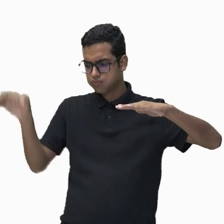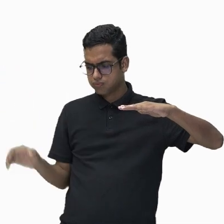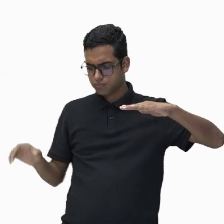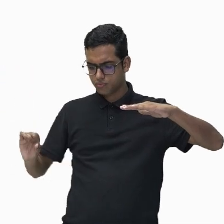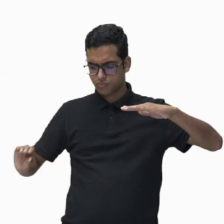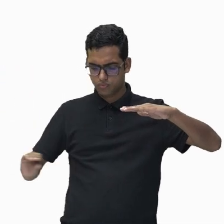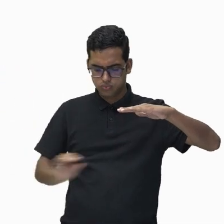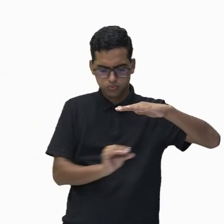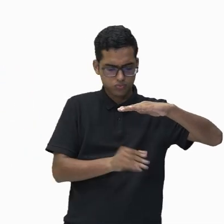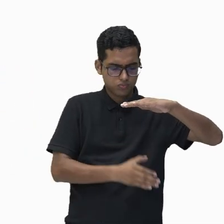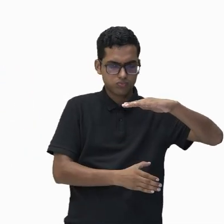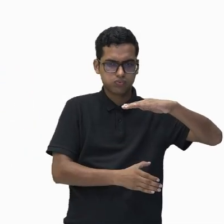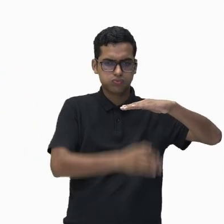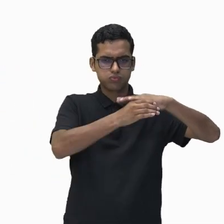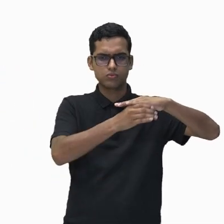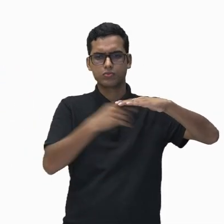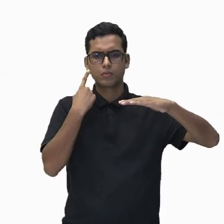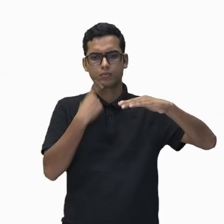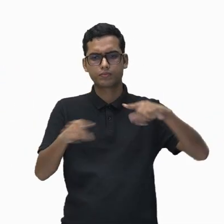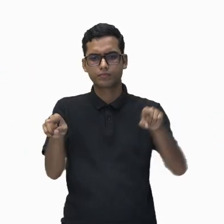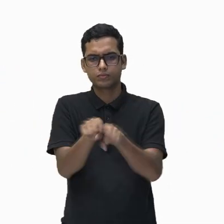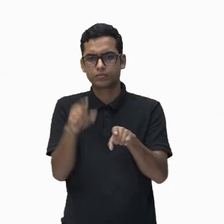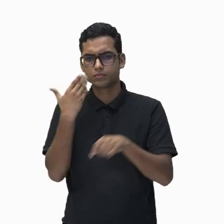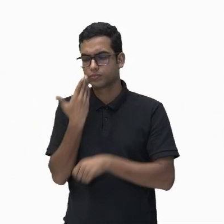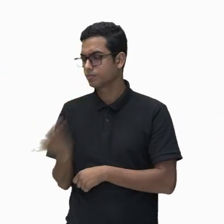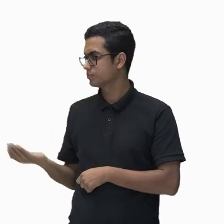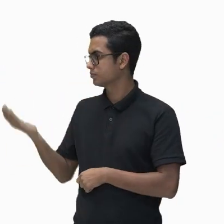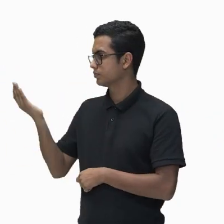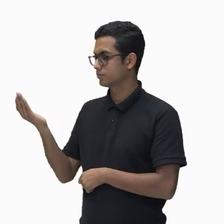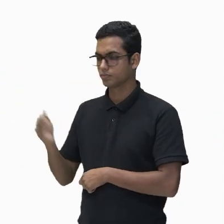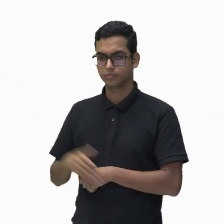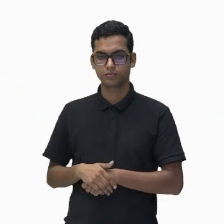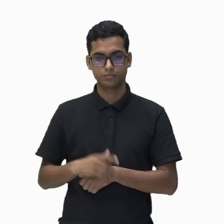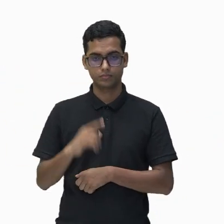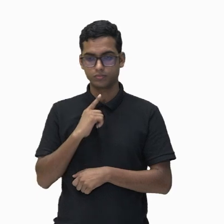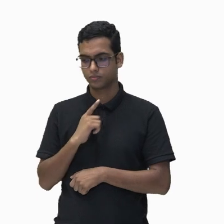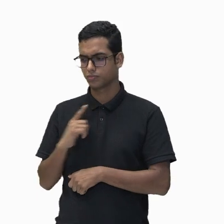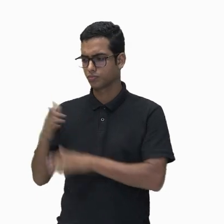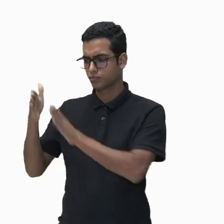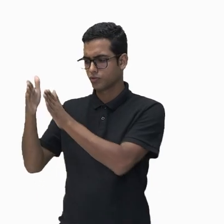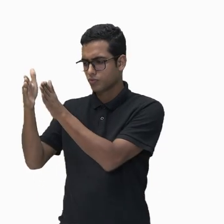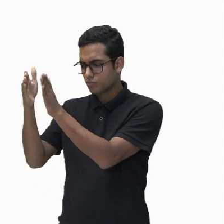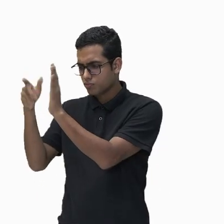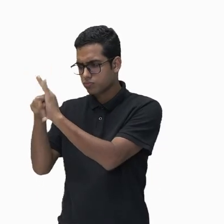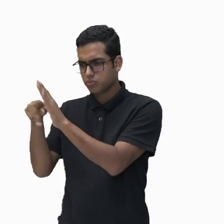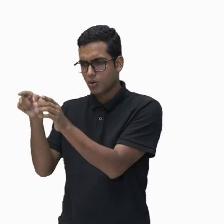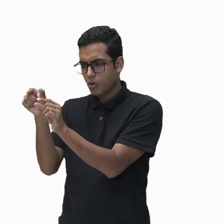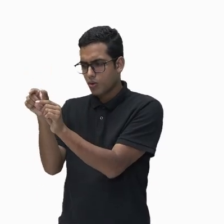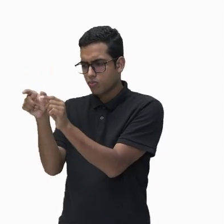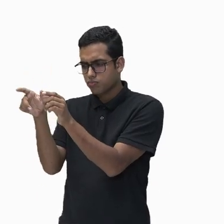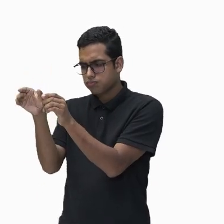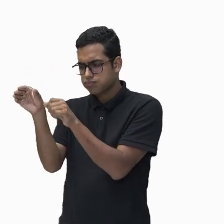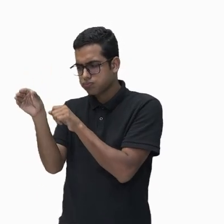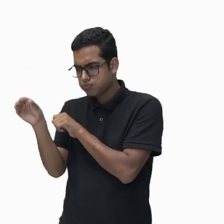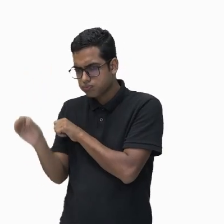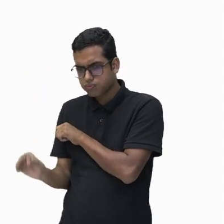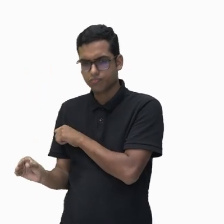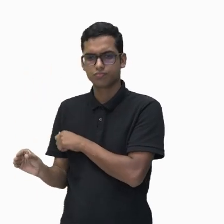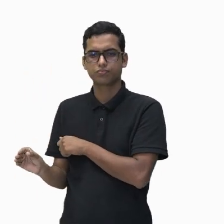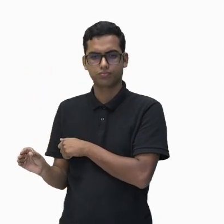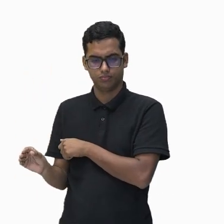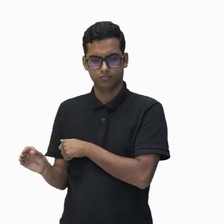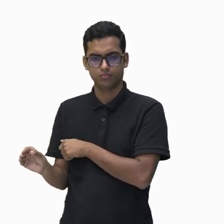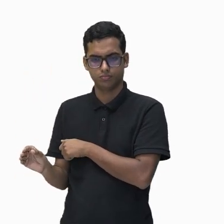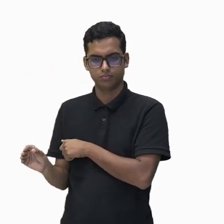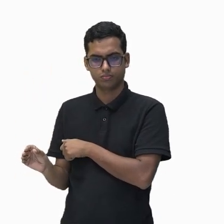êmbolos. Você vê aí que tem um lado que é com área menor, né, mais fino, que é do lado esquerdo, e o